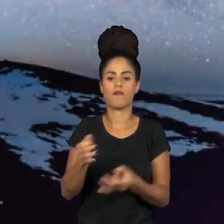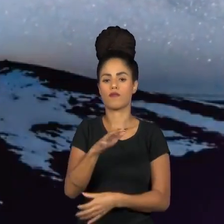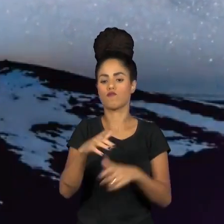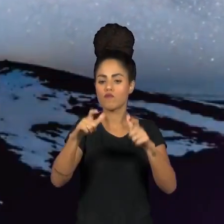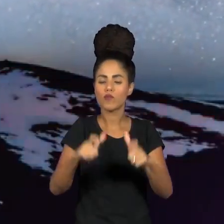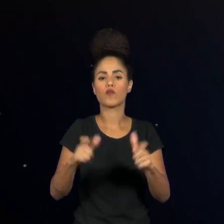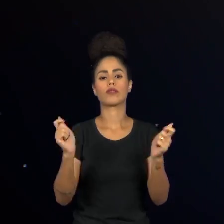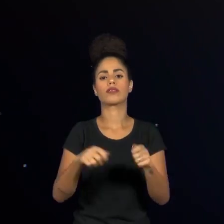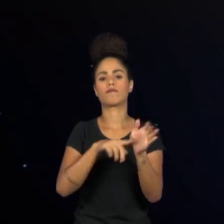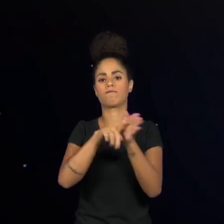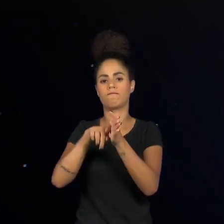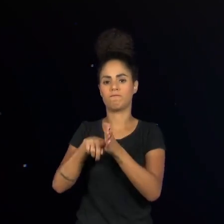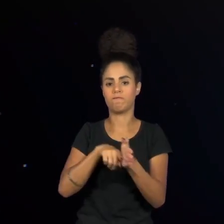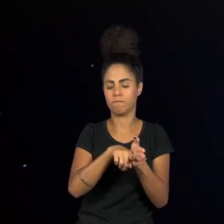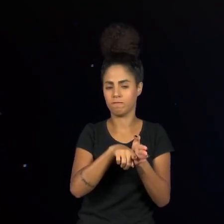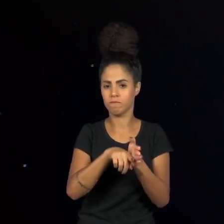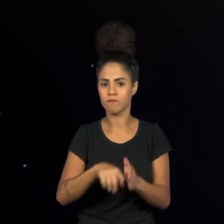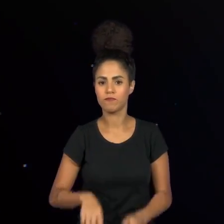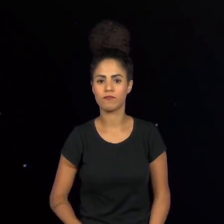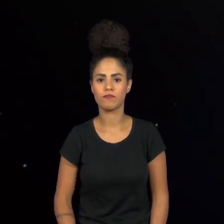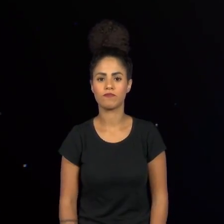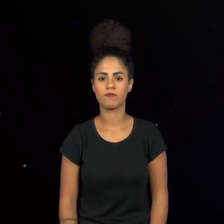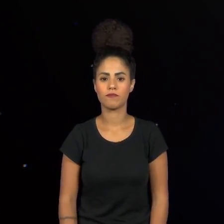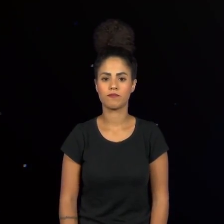céu límpido.